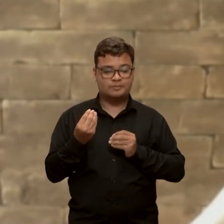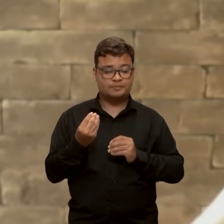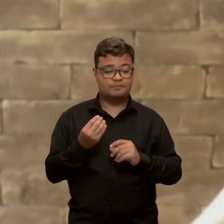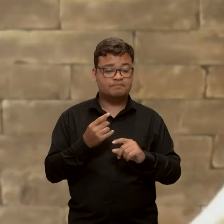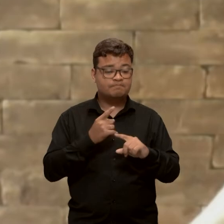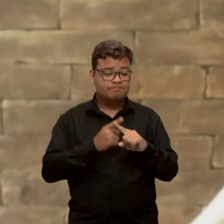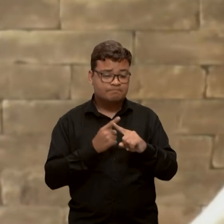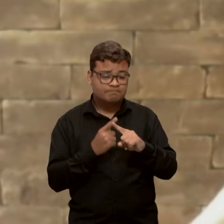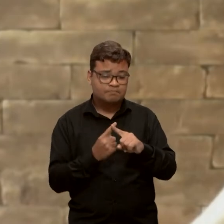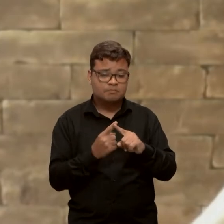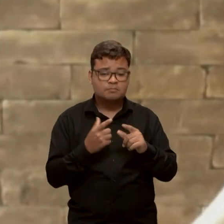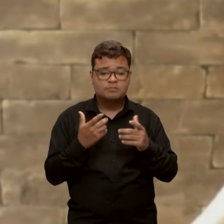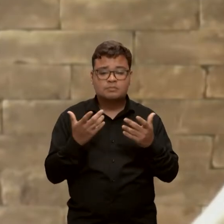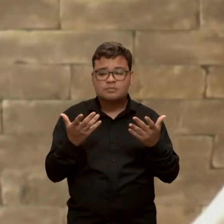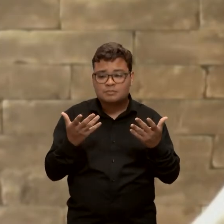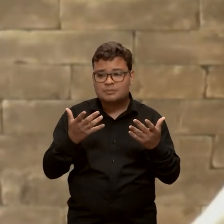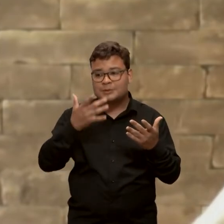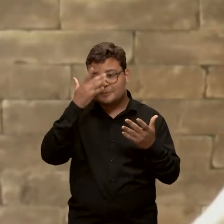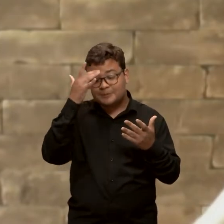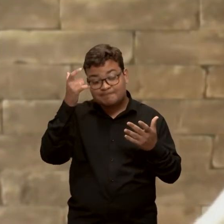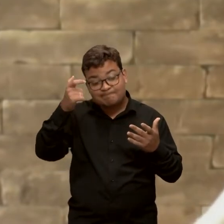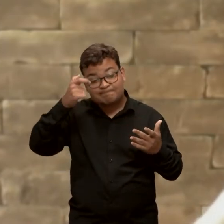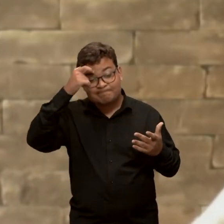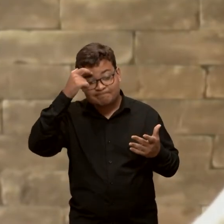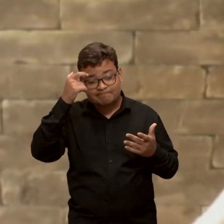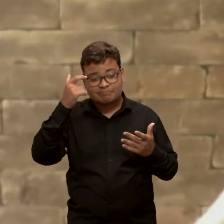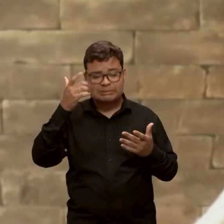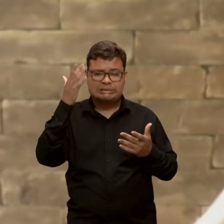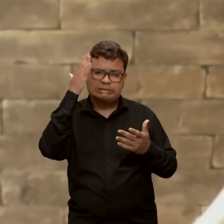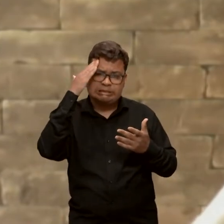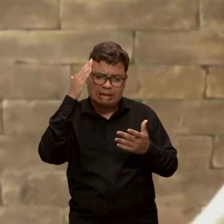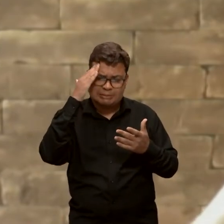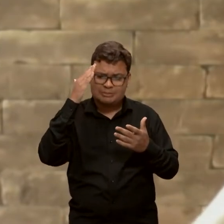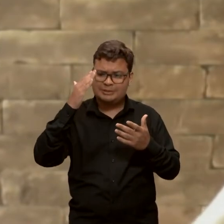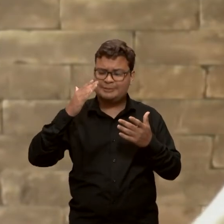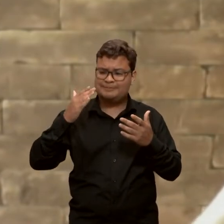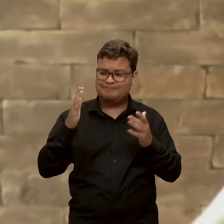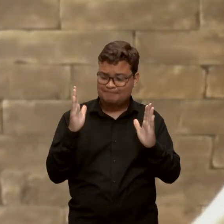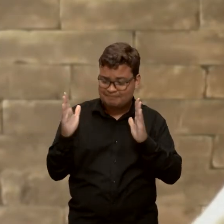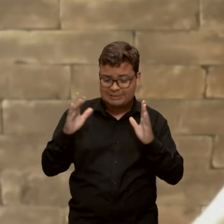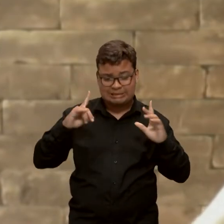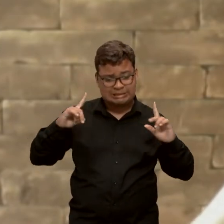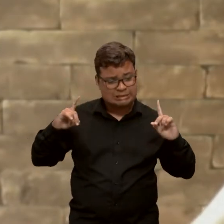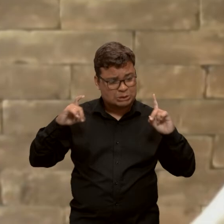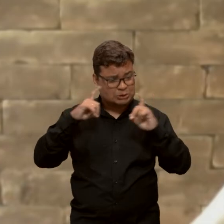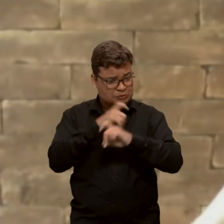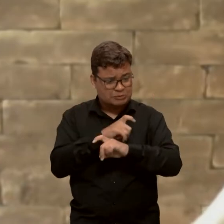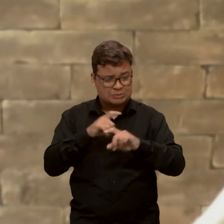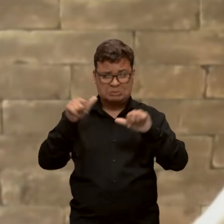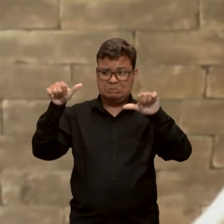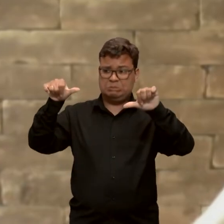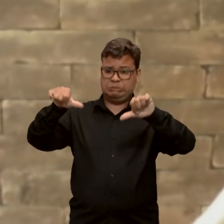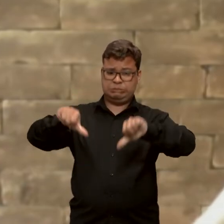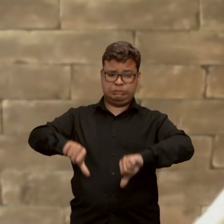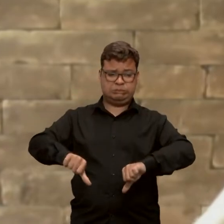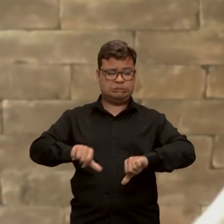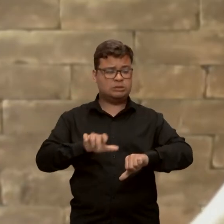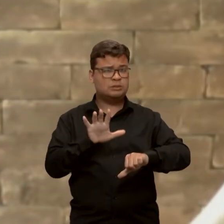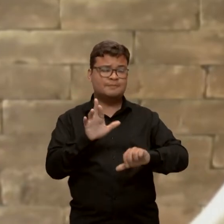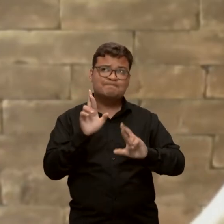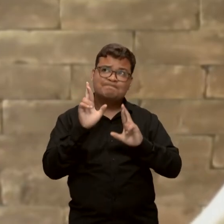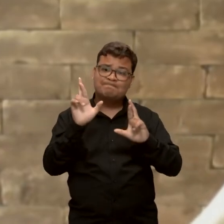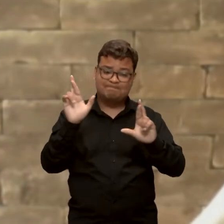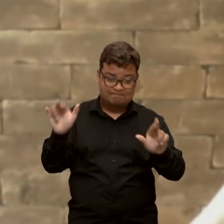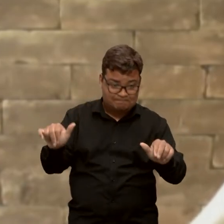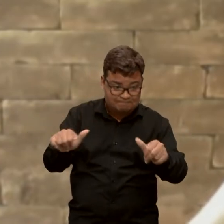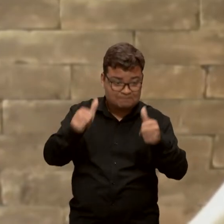se a gente tinha o mínimo senso, né, de que as coisas não estavam bem, e que elas estavam ficando piores, mas que poderiam melhorar.